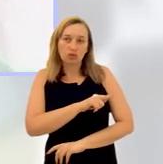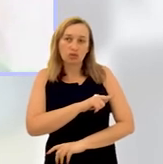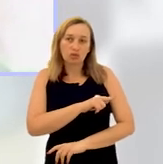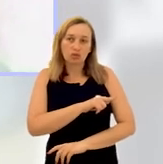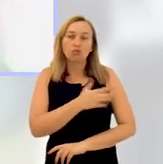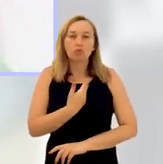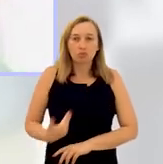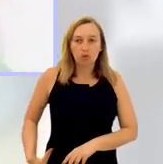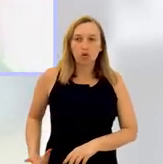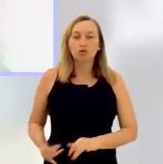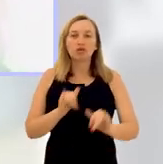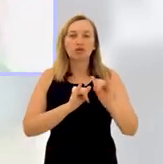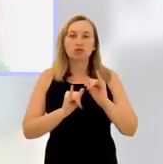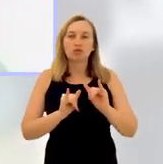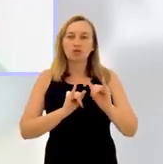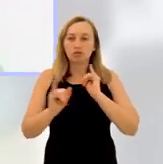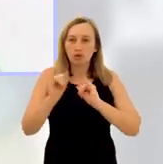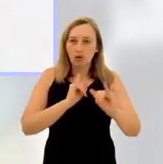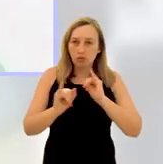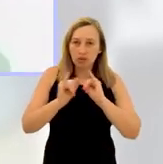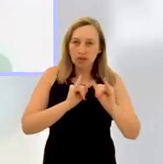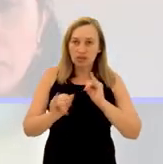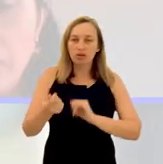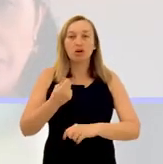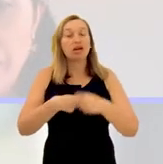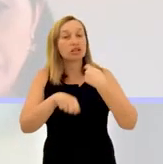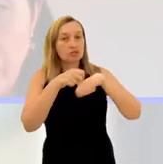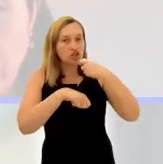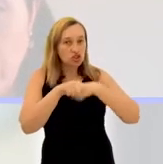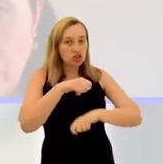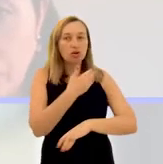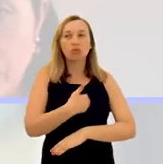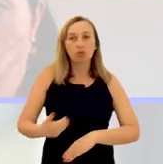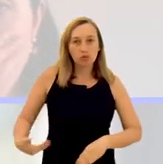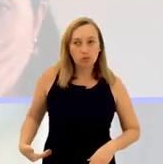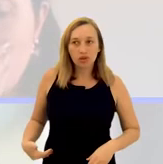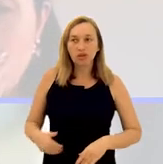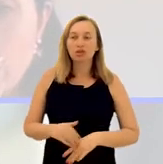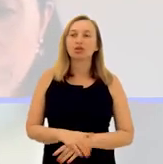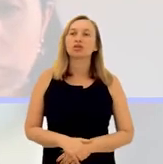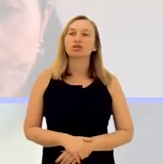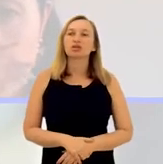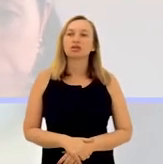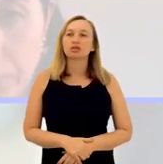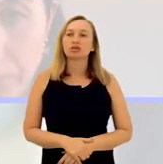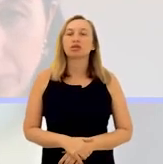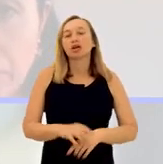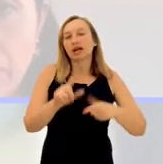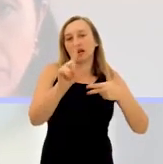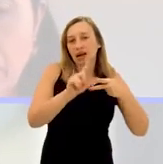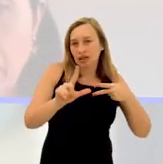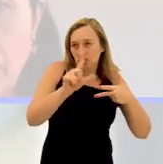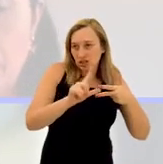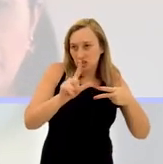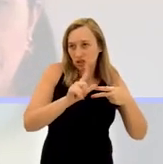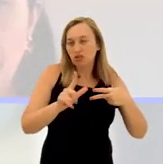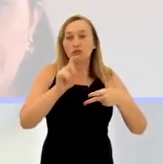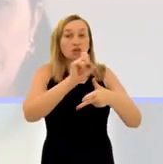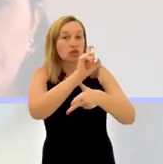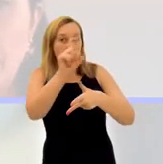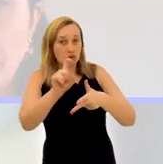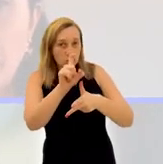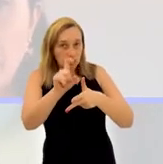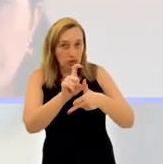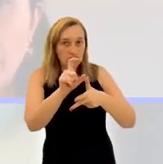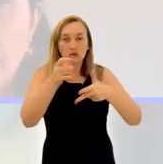de dados e informações que faz com que a administração pública, no âmbito do legislativo, ou